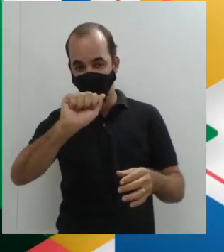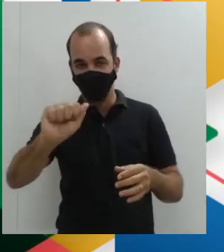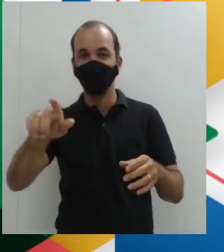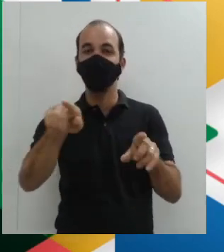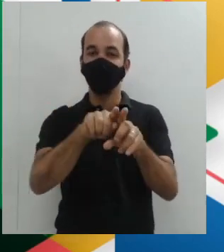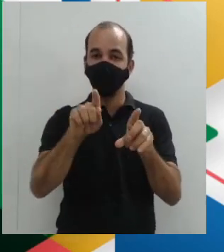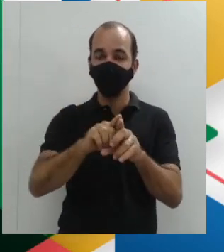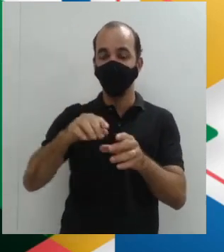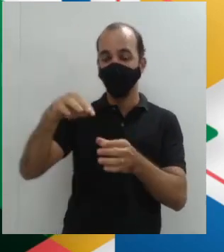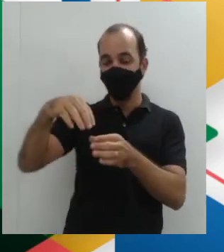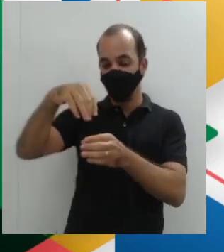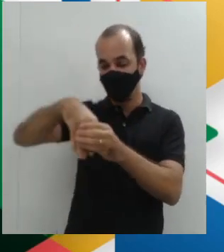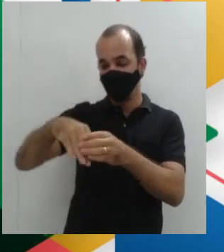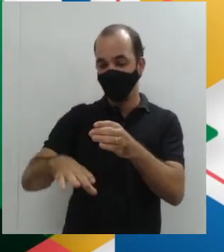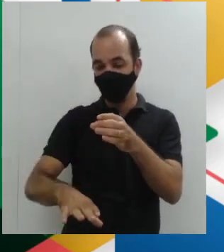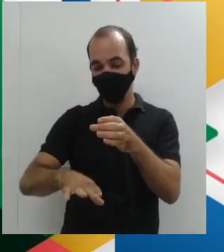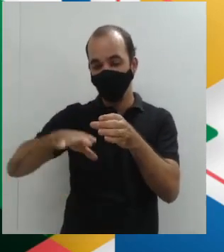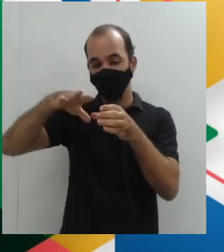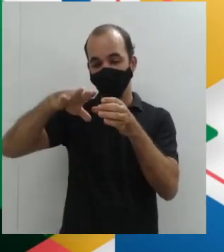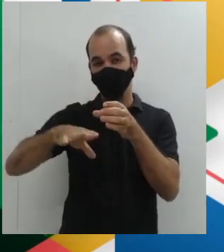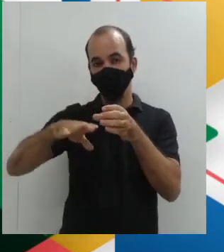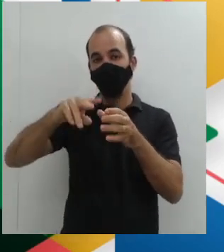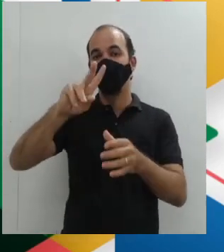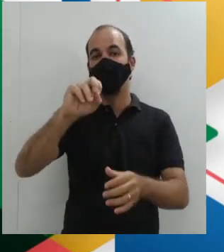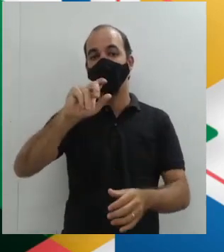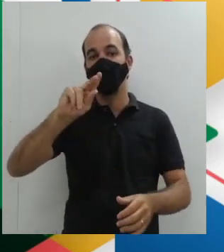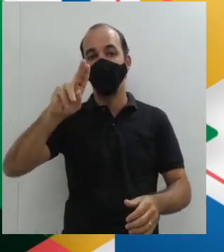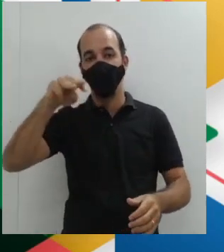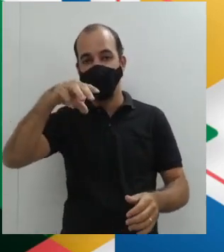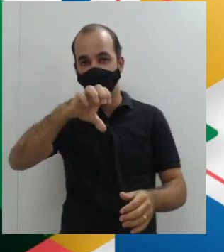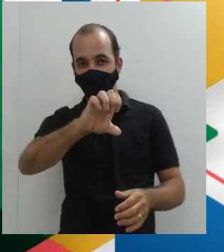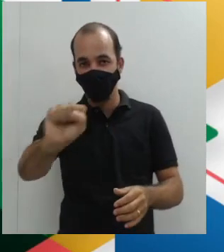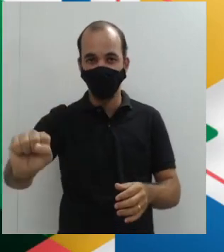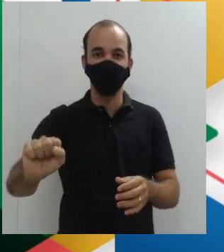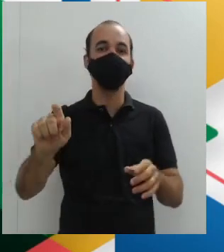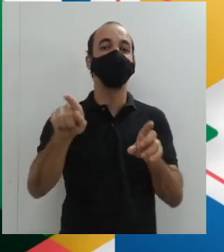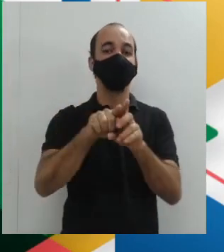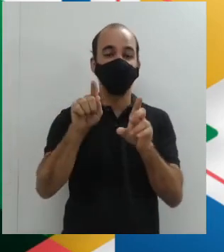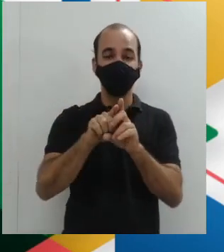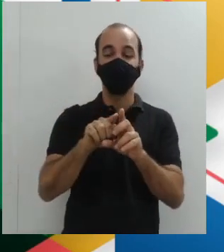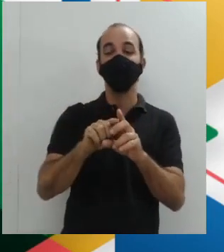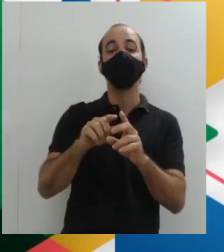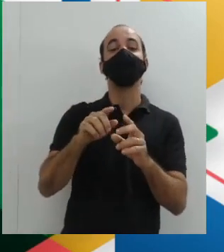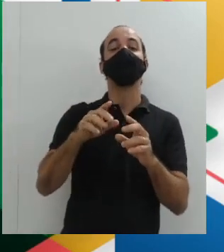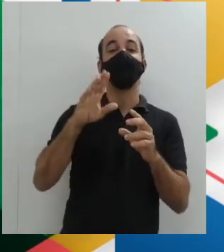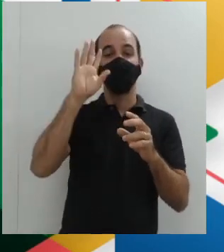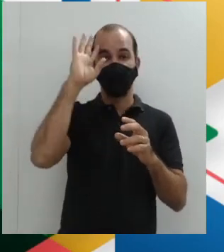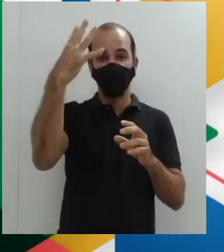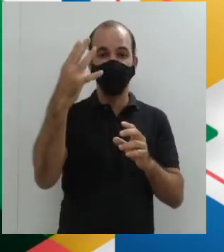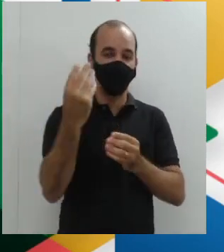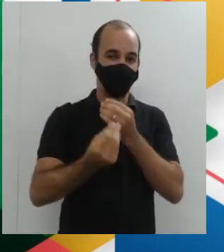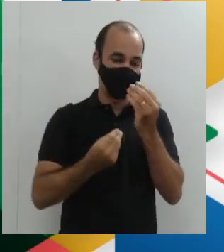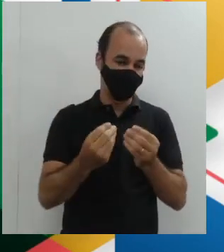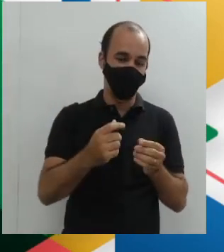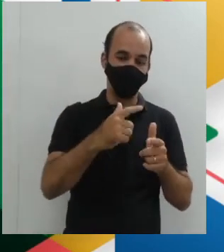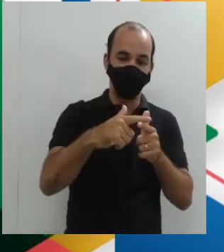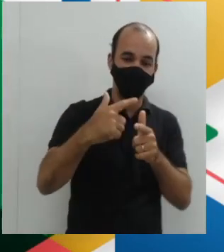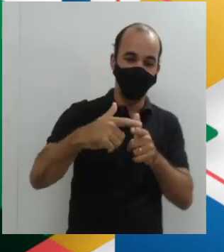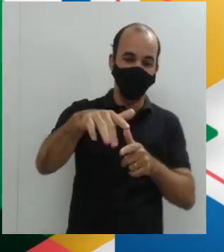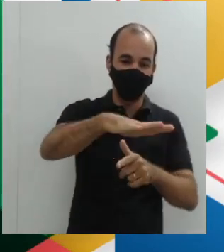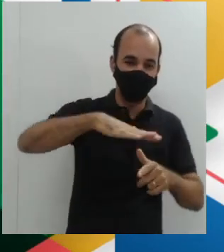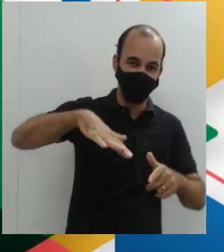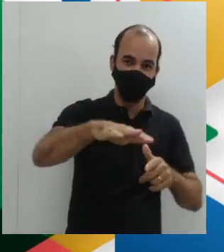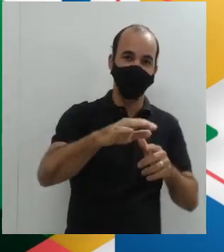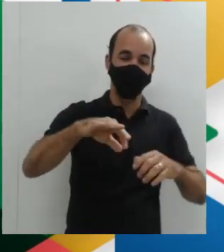na resolução de problemas. A outra expectativa é associar problemas geométricos e as suas formas algébricas